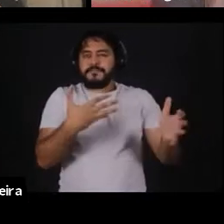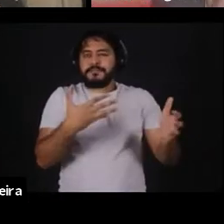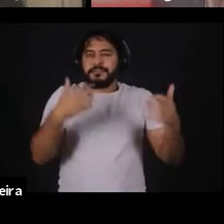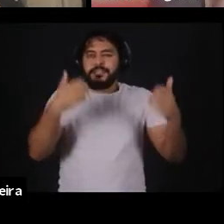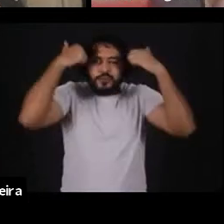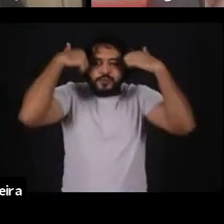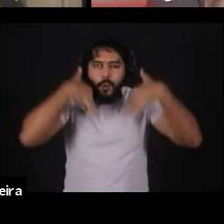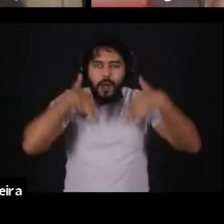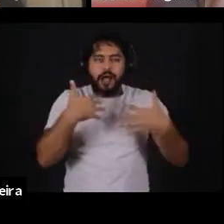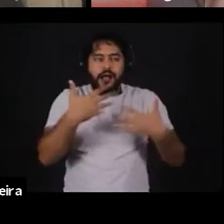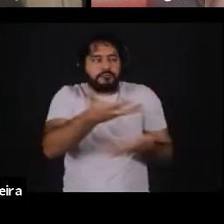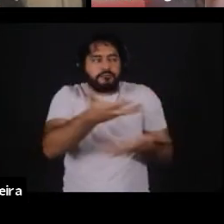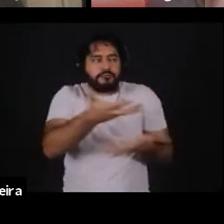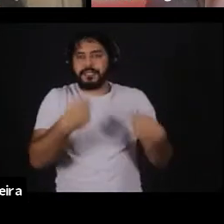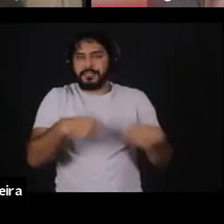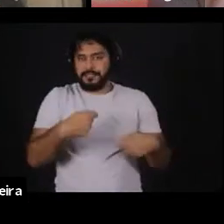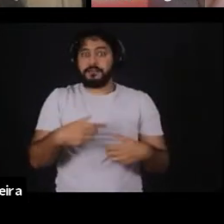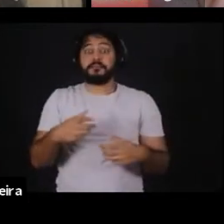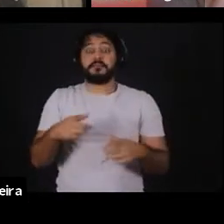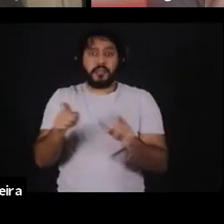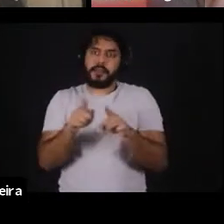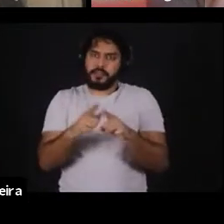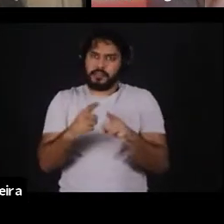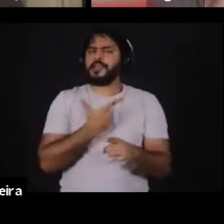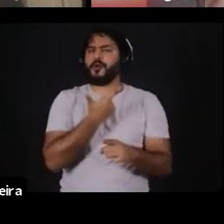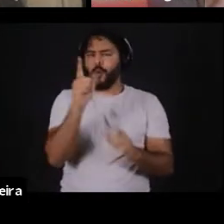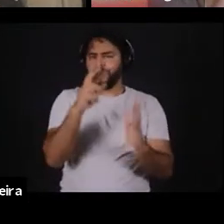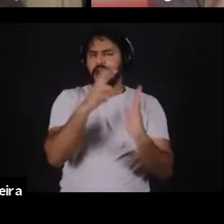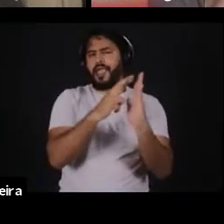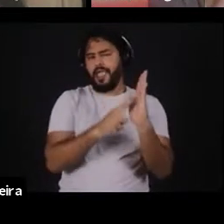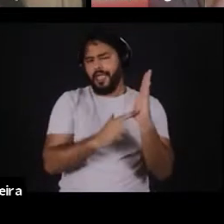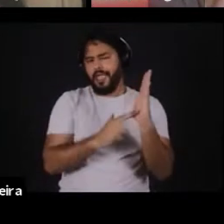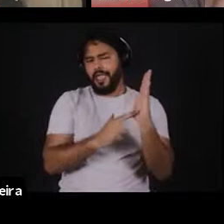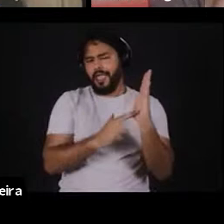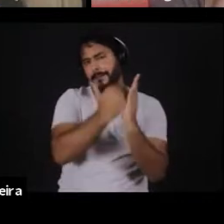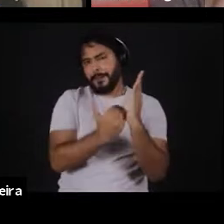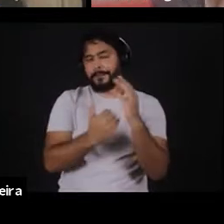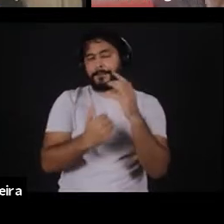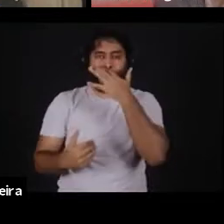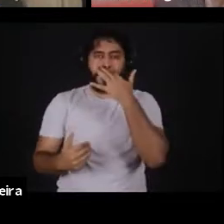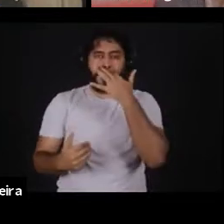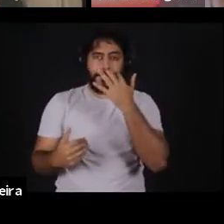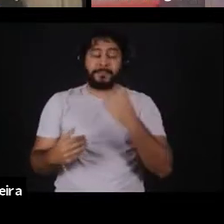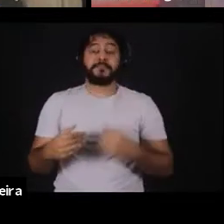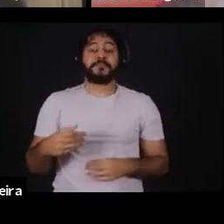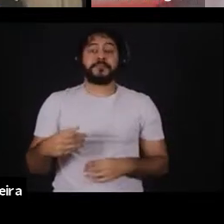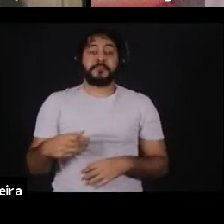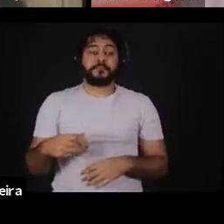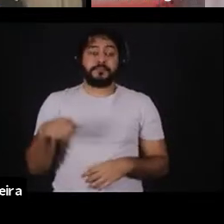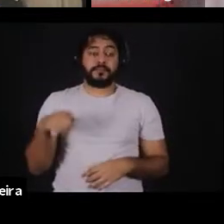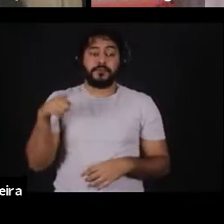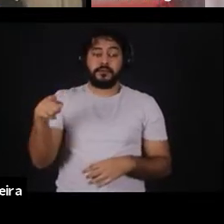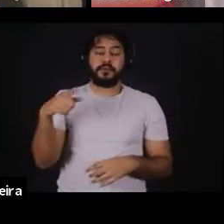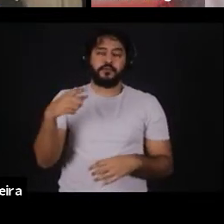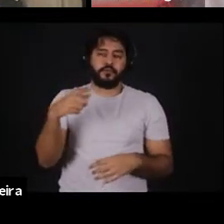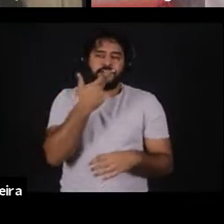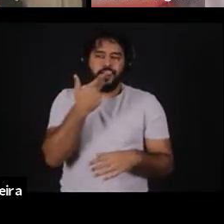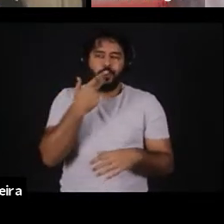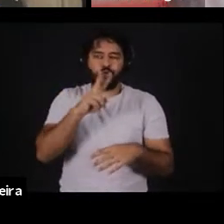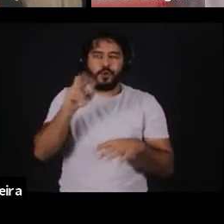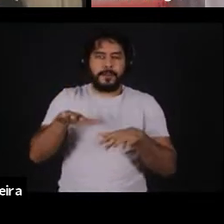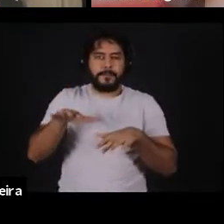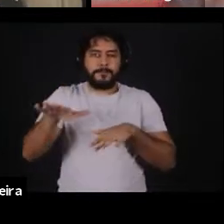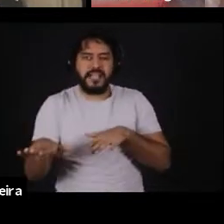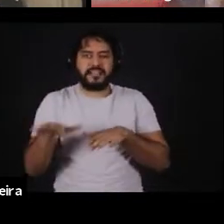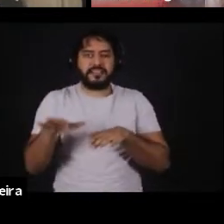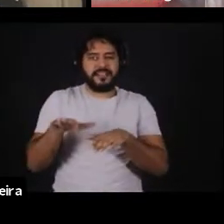E foram aparecendo alguns outros, assim. A coisa da pisada que você comentou, ela já aparece em alguns outros trabalhos, assim, essa Já relação de